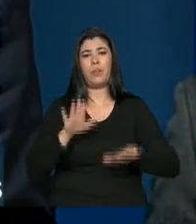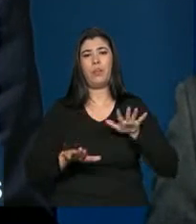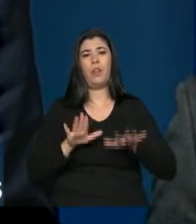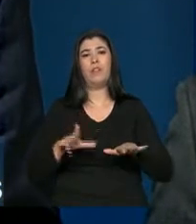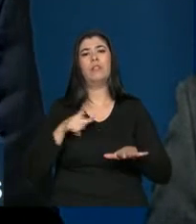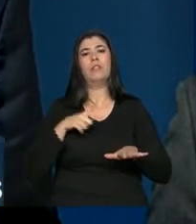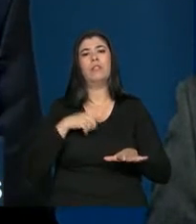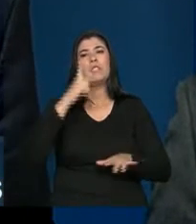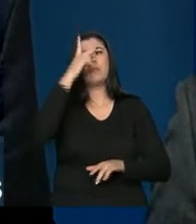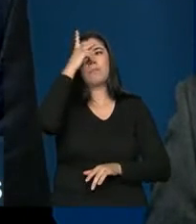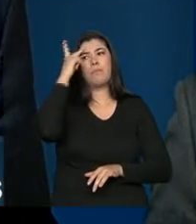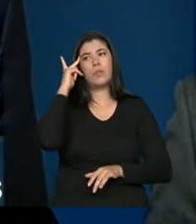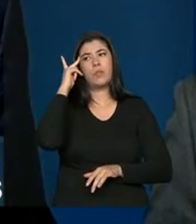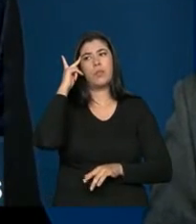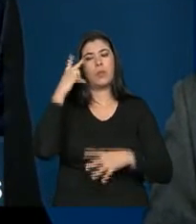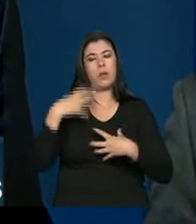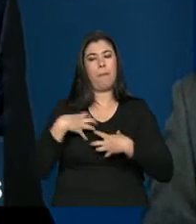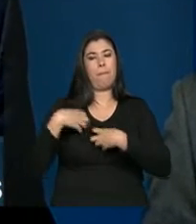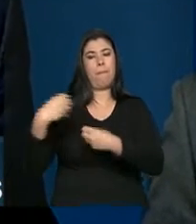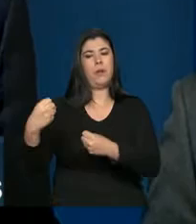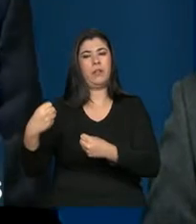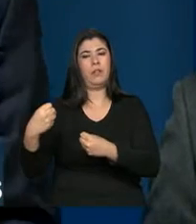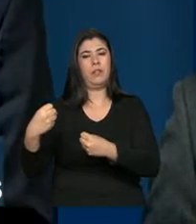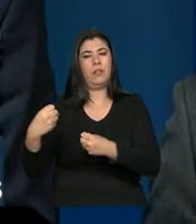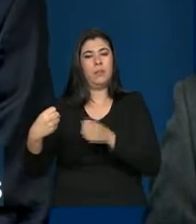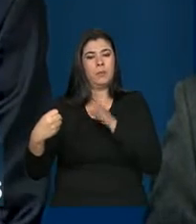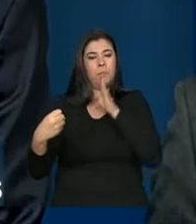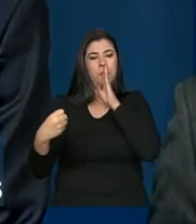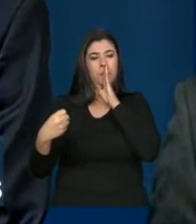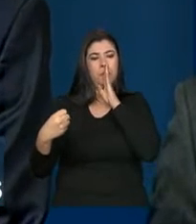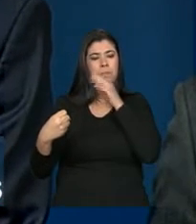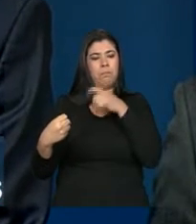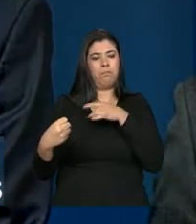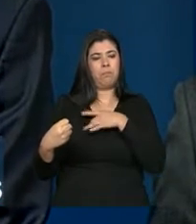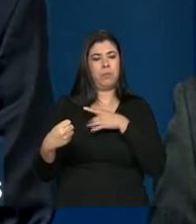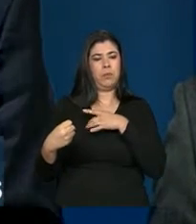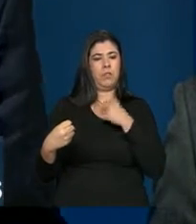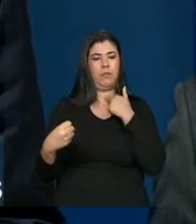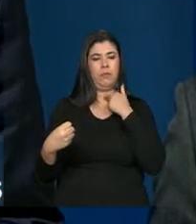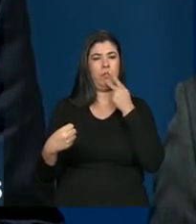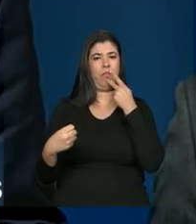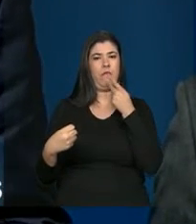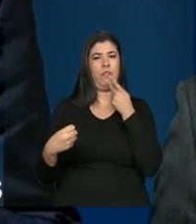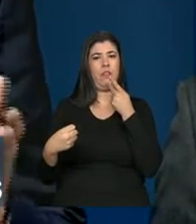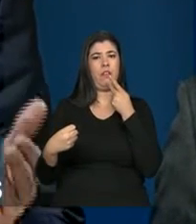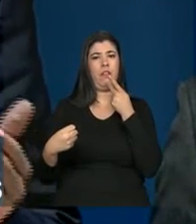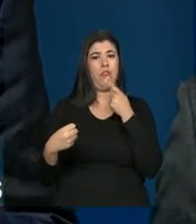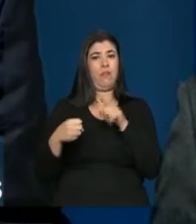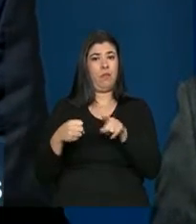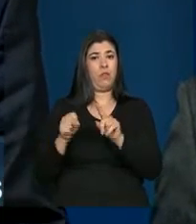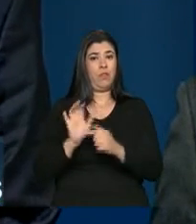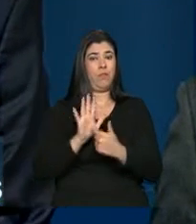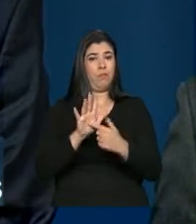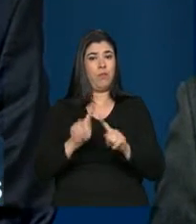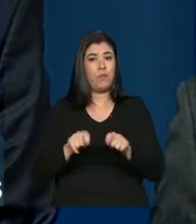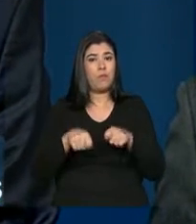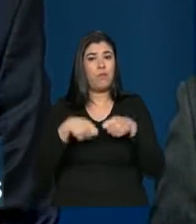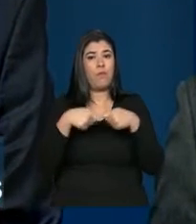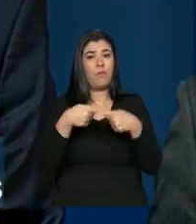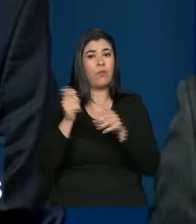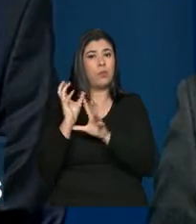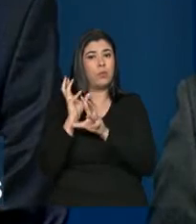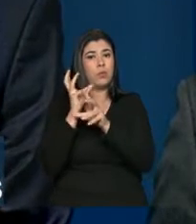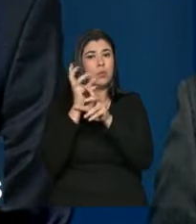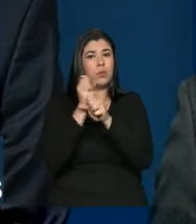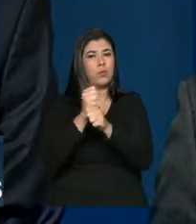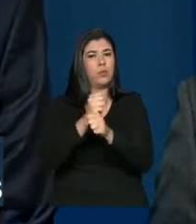o constrangimento da vítima e o medo de testemunhas. Então, é um esforço de consolidação de dados.